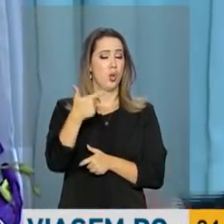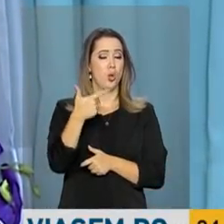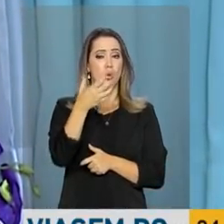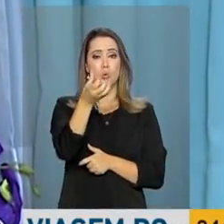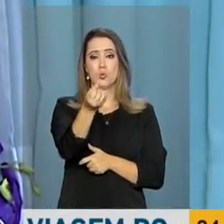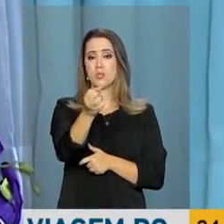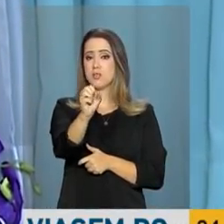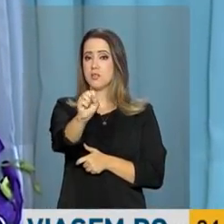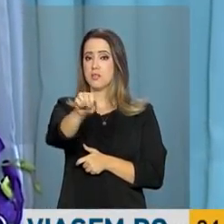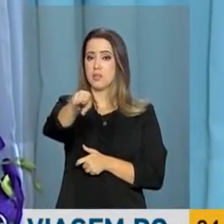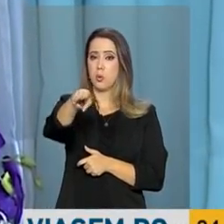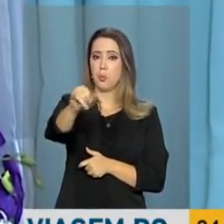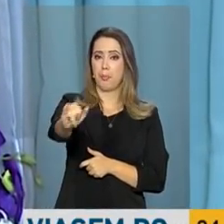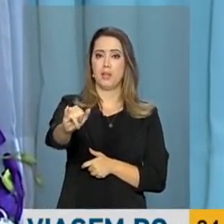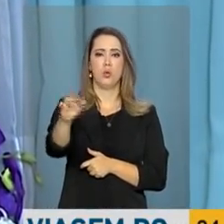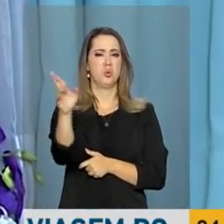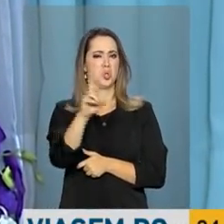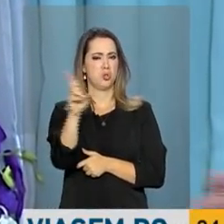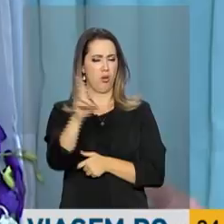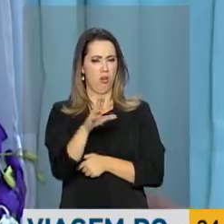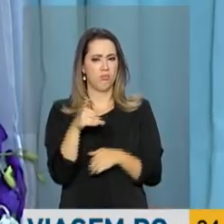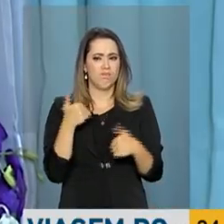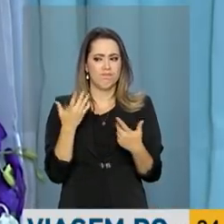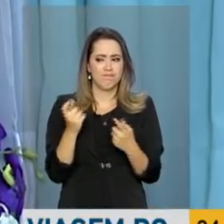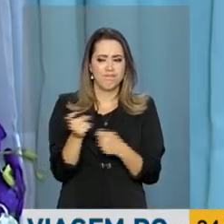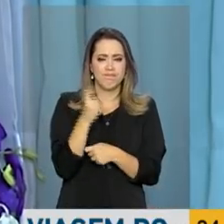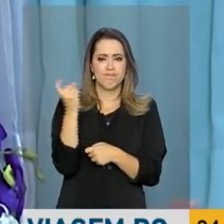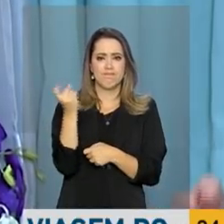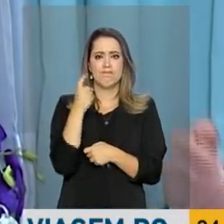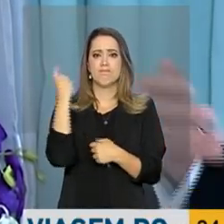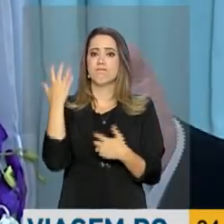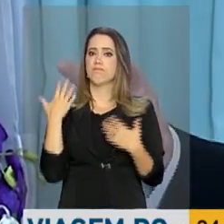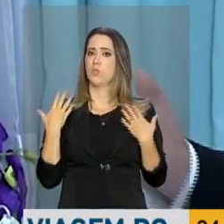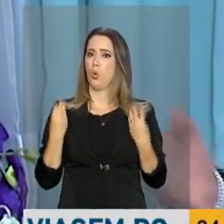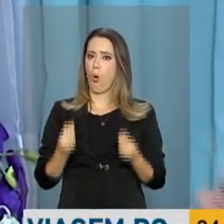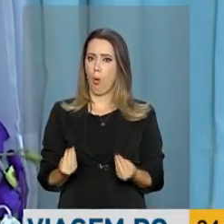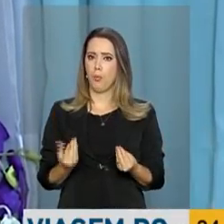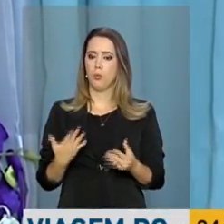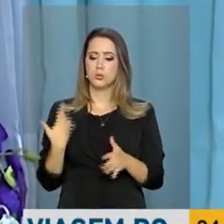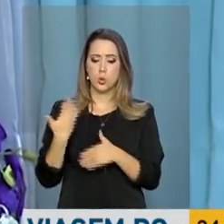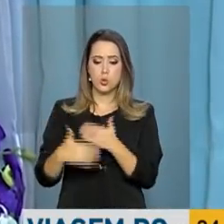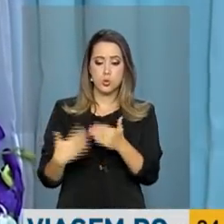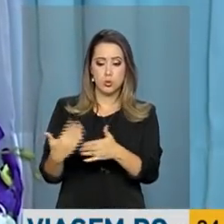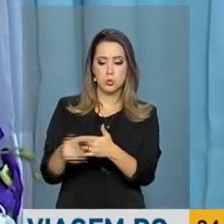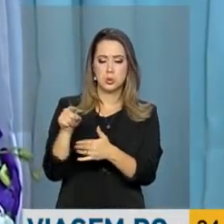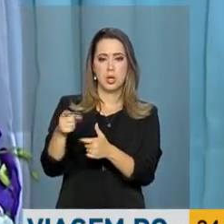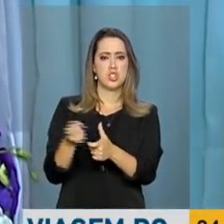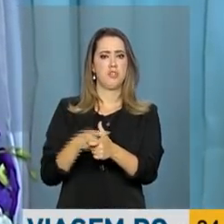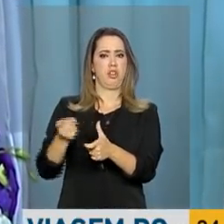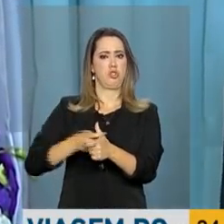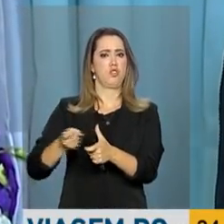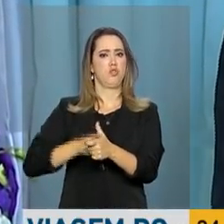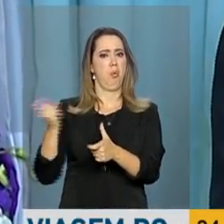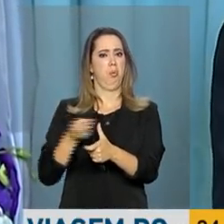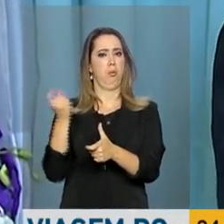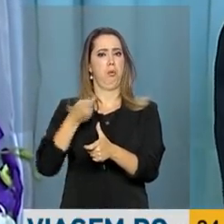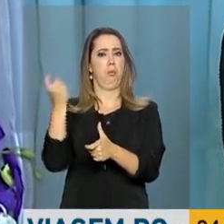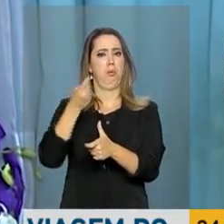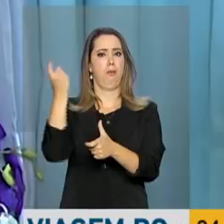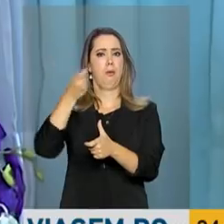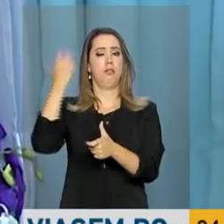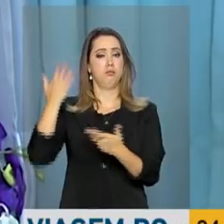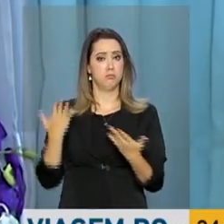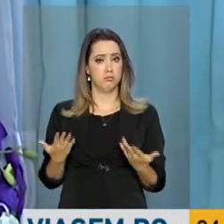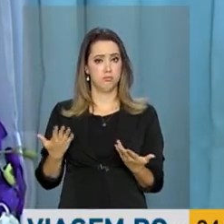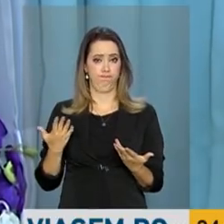bilhões de reais. Portanto, se prosseguirmos nesta marcha ascensional,